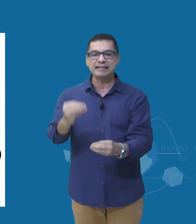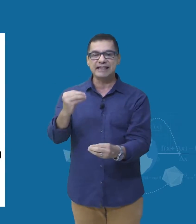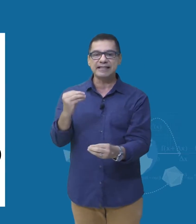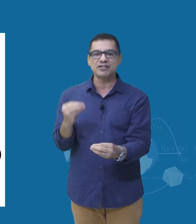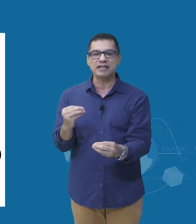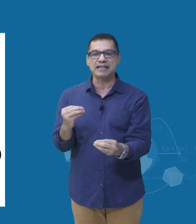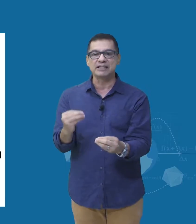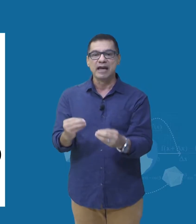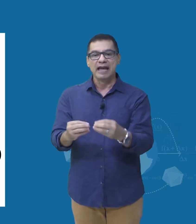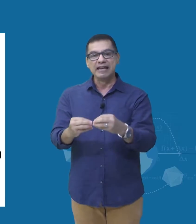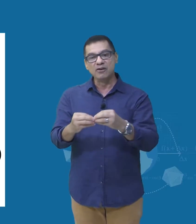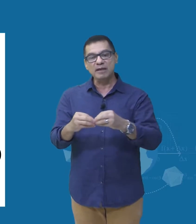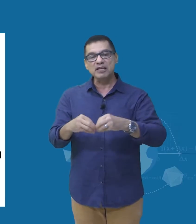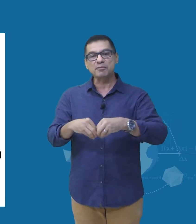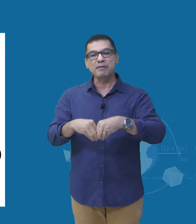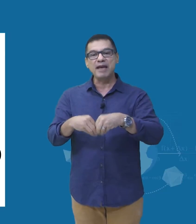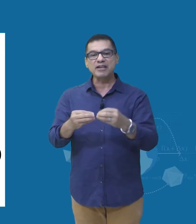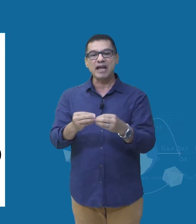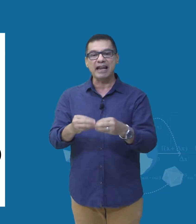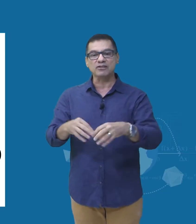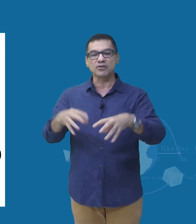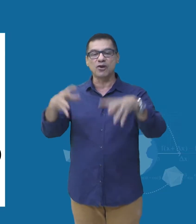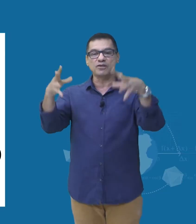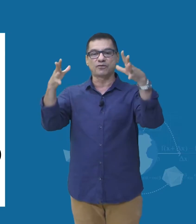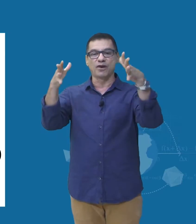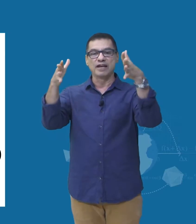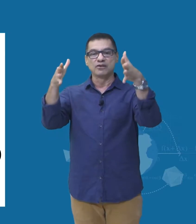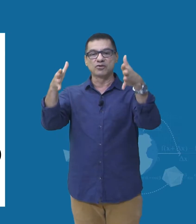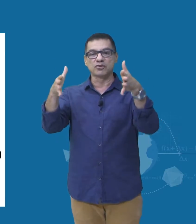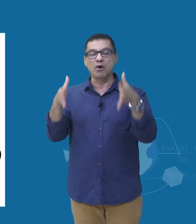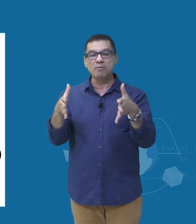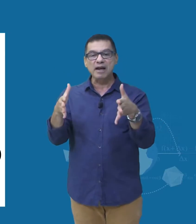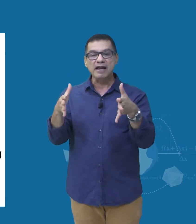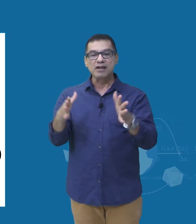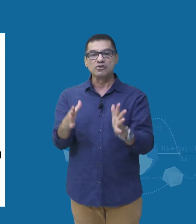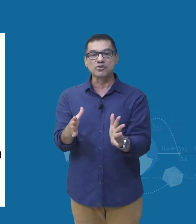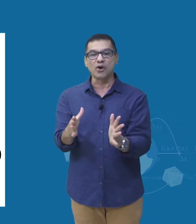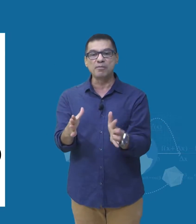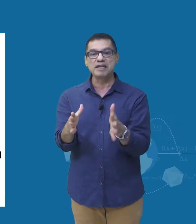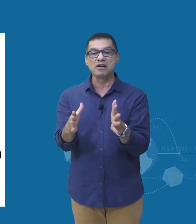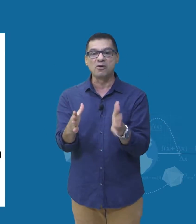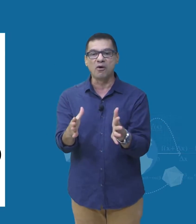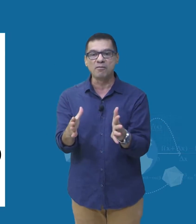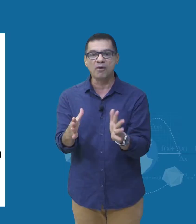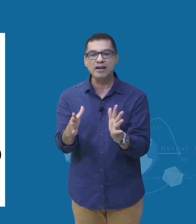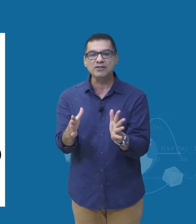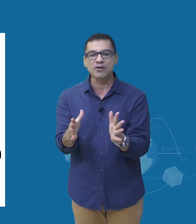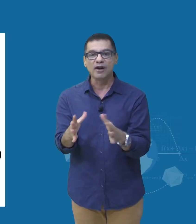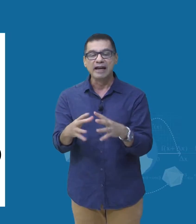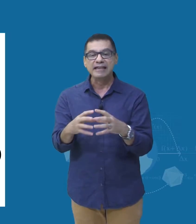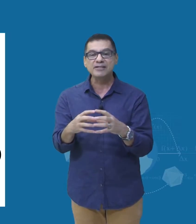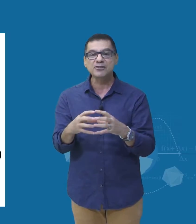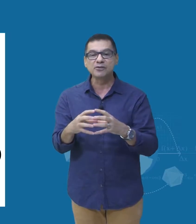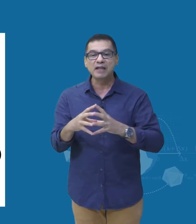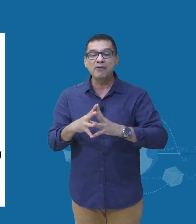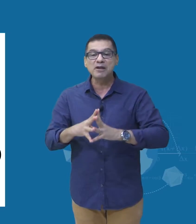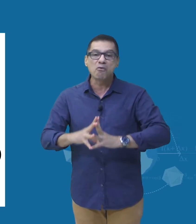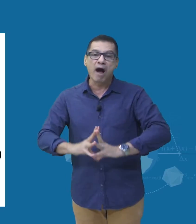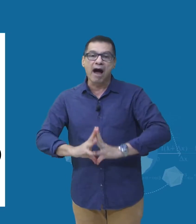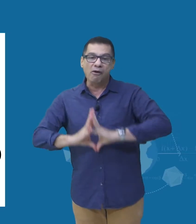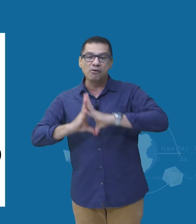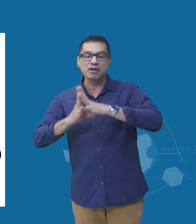relações entre essas linhas. E uma das primeiras relações foi sombra sobre gnomo. Olha só, isso